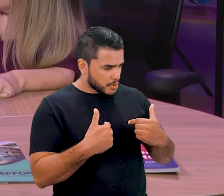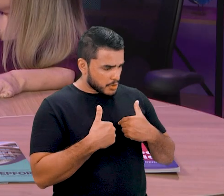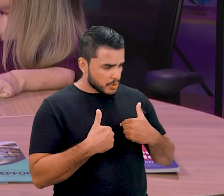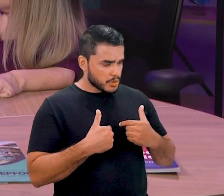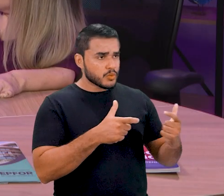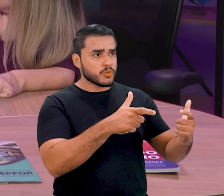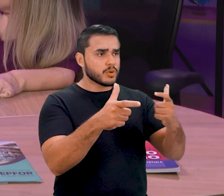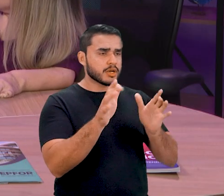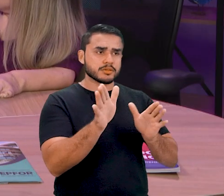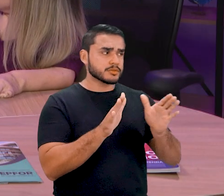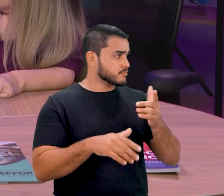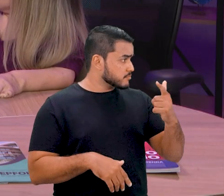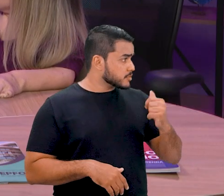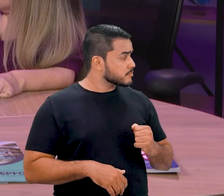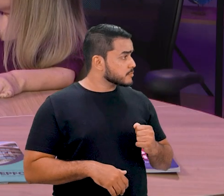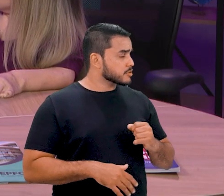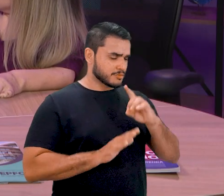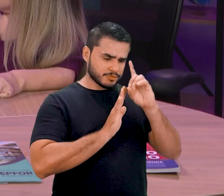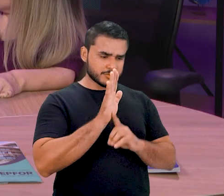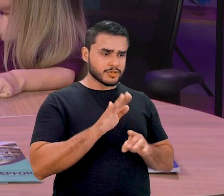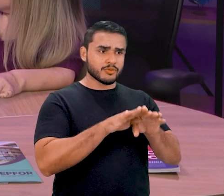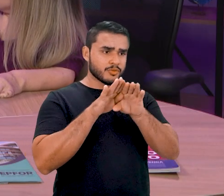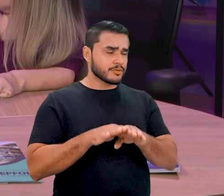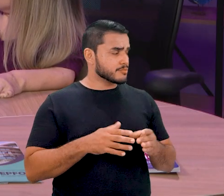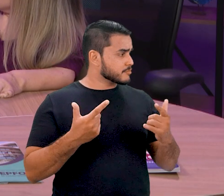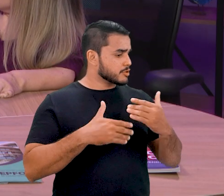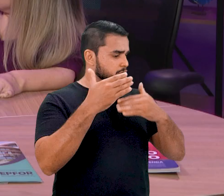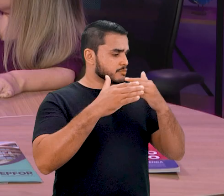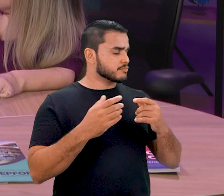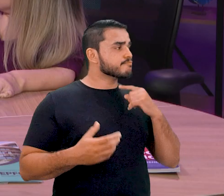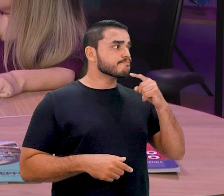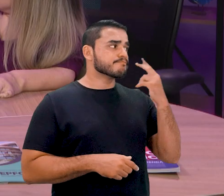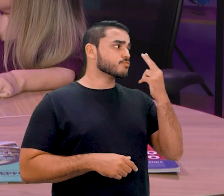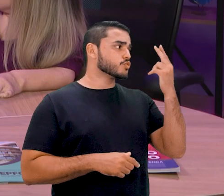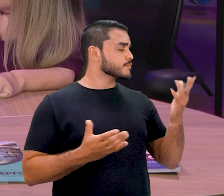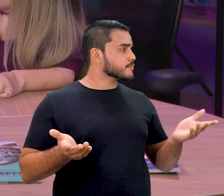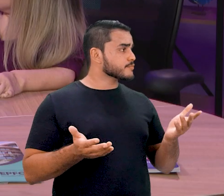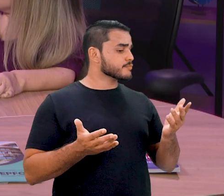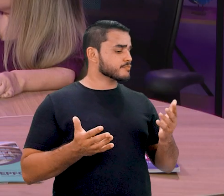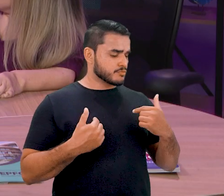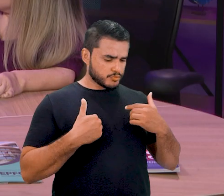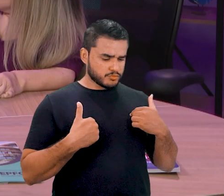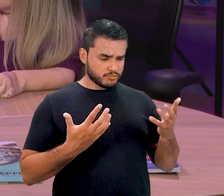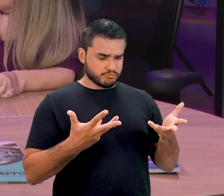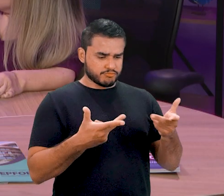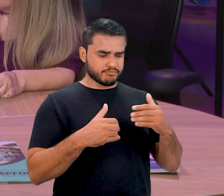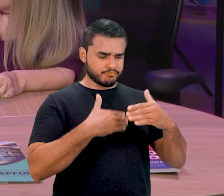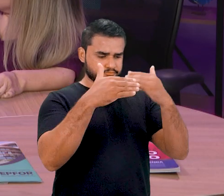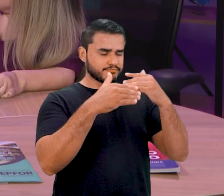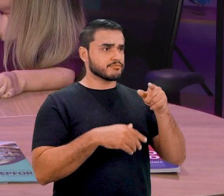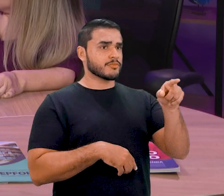os espaços, que não nos dá a oportunidade de desenvolver as nossas habilidades, assim como as demais pessoas.